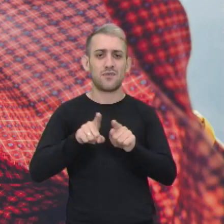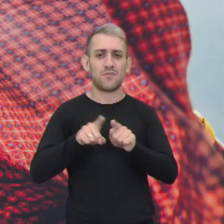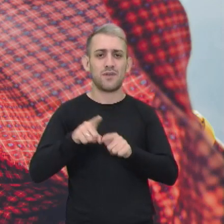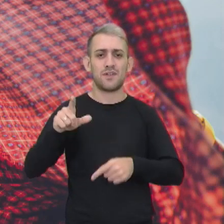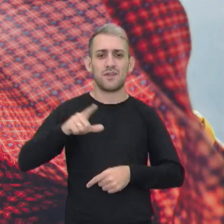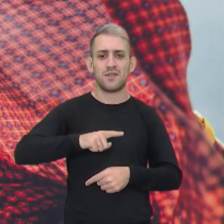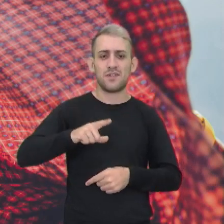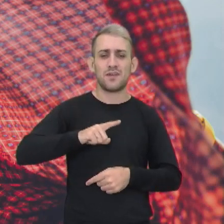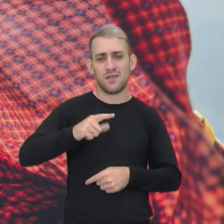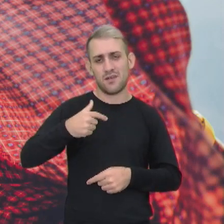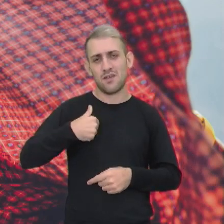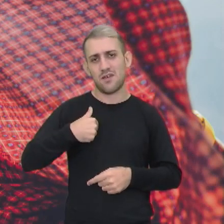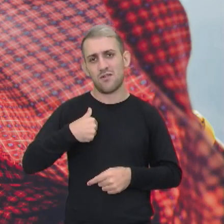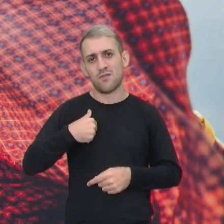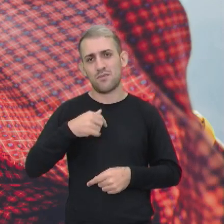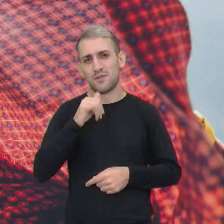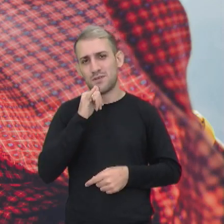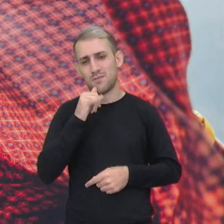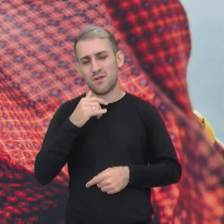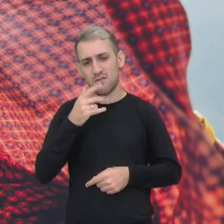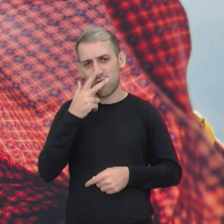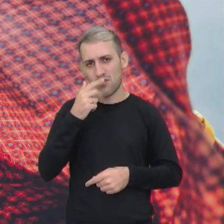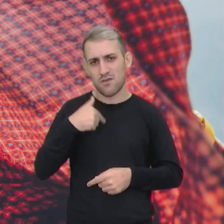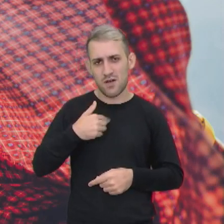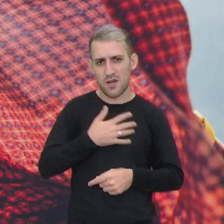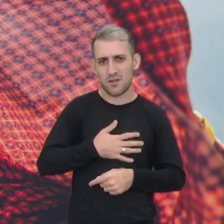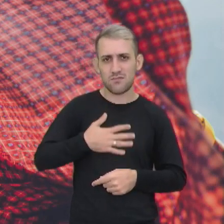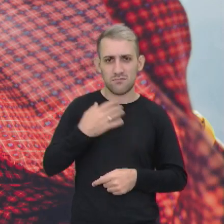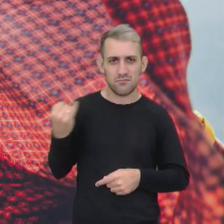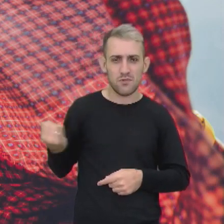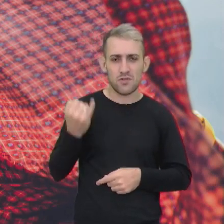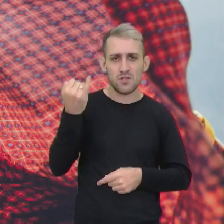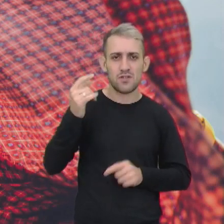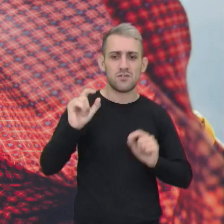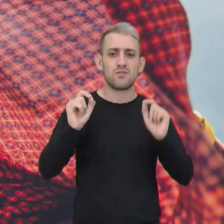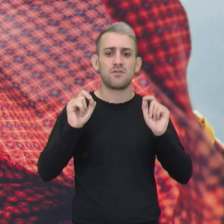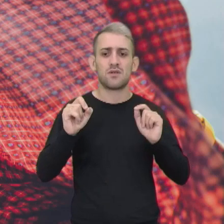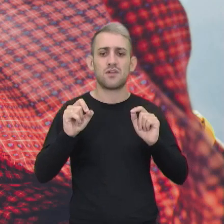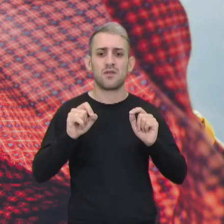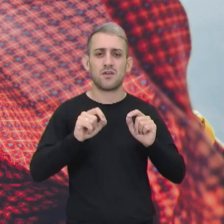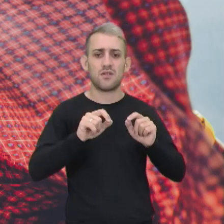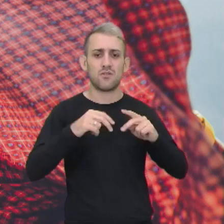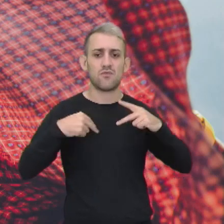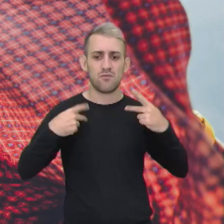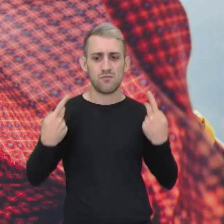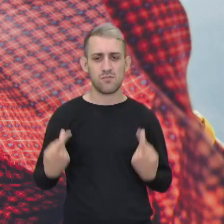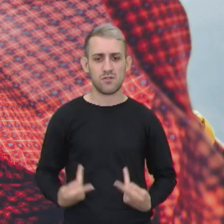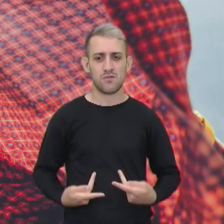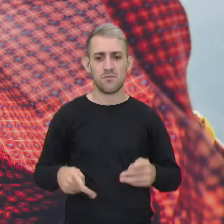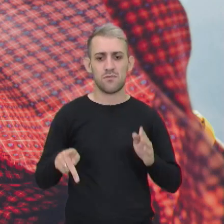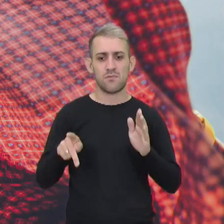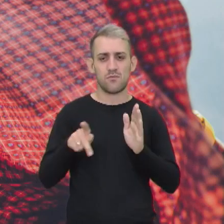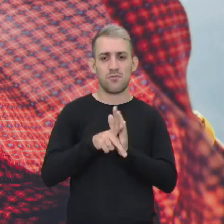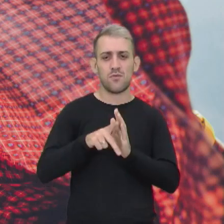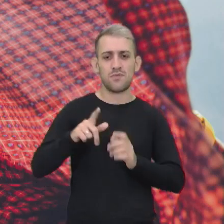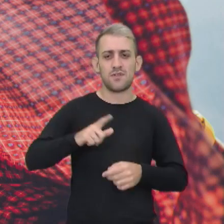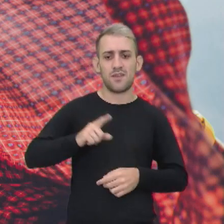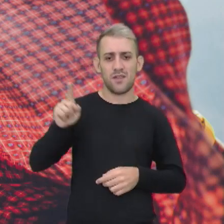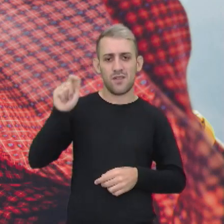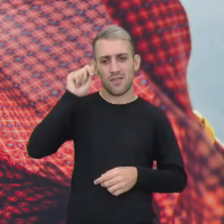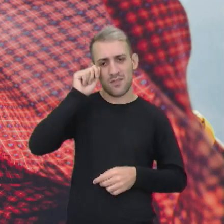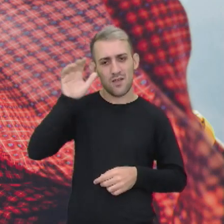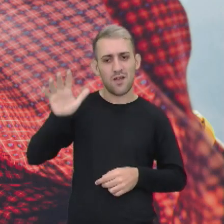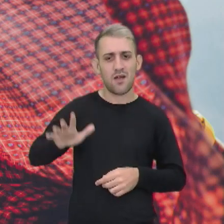uma das que eu acho aí, considero mais importante, é a questão de que o próprio ser humano ele veio da África, né? Então, é